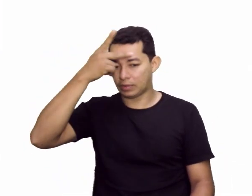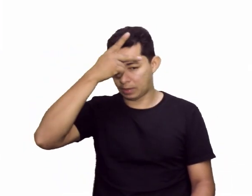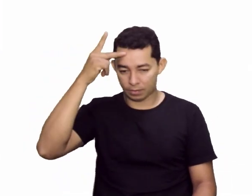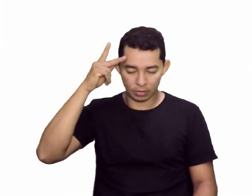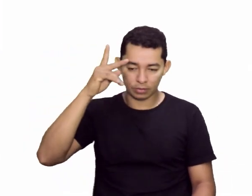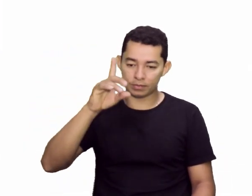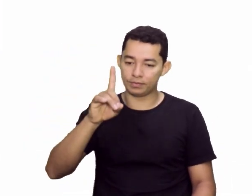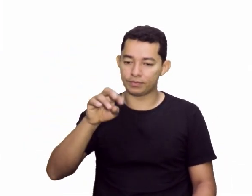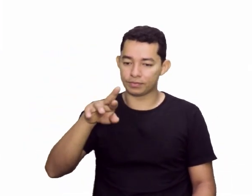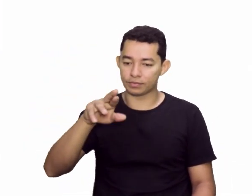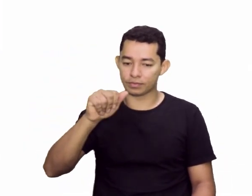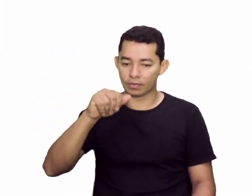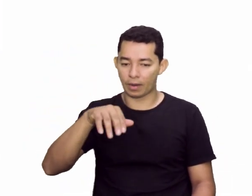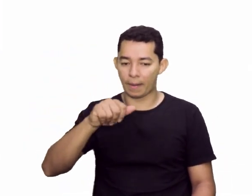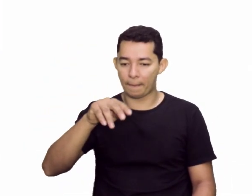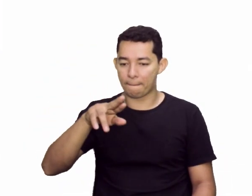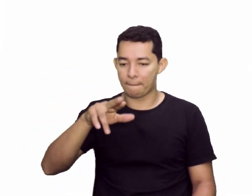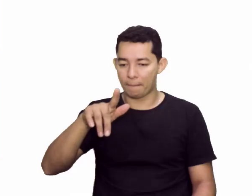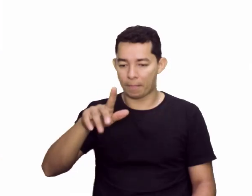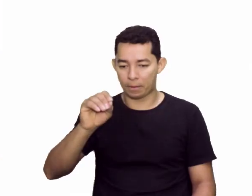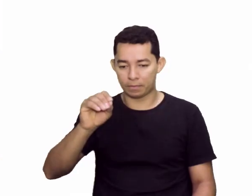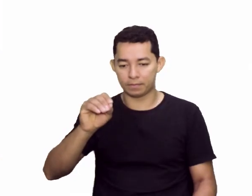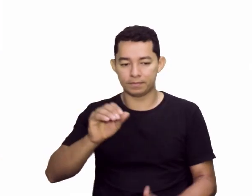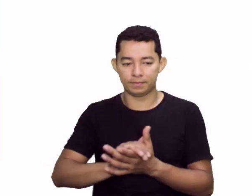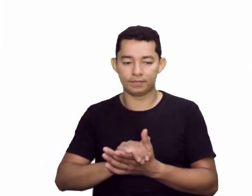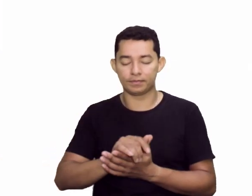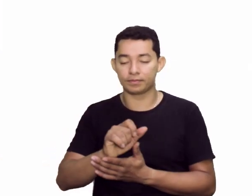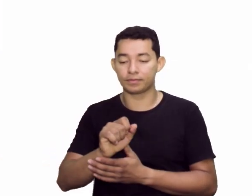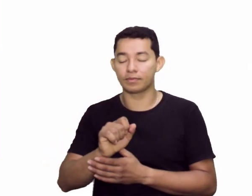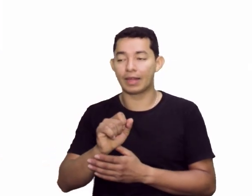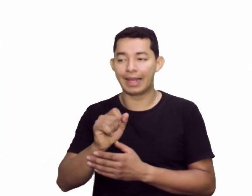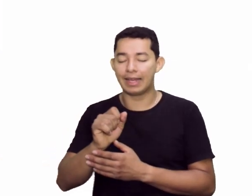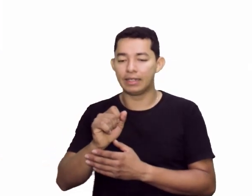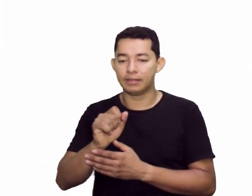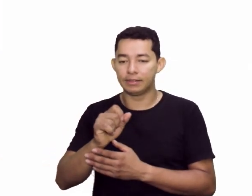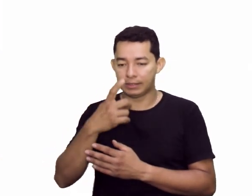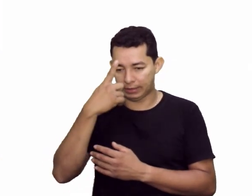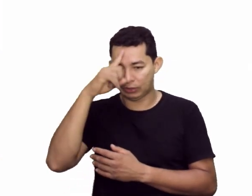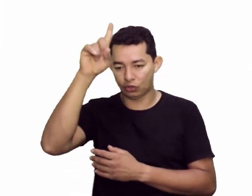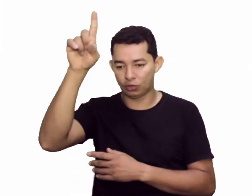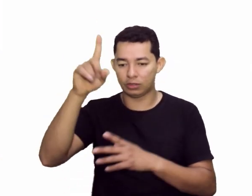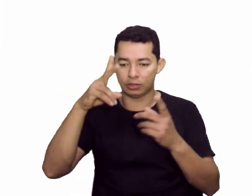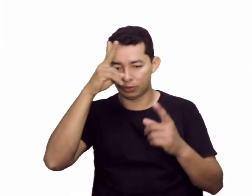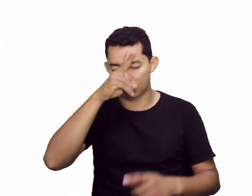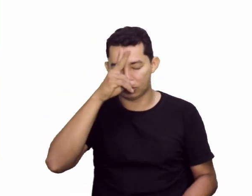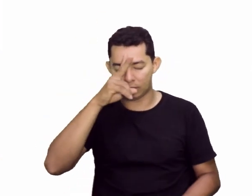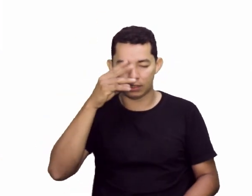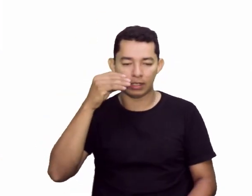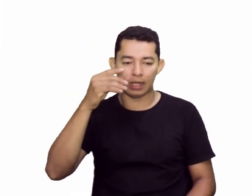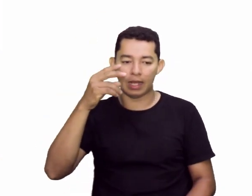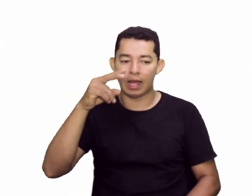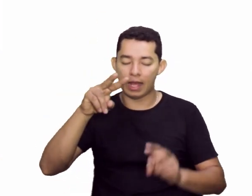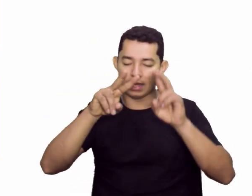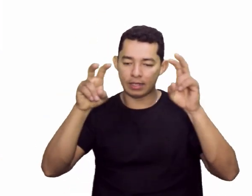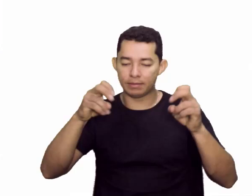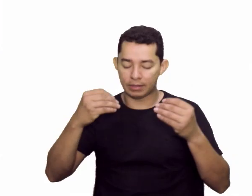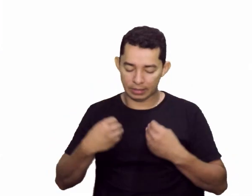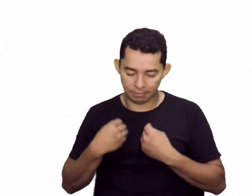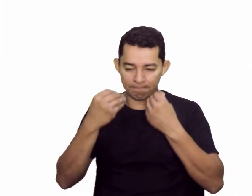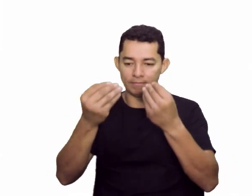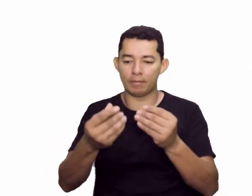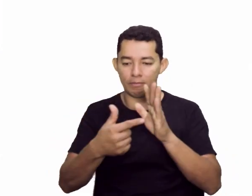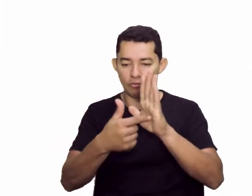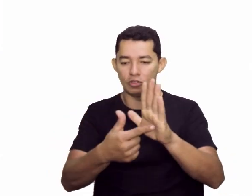né? A pessoa que fez a história, ou quem está conduzindo ali, deseja expor, ou sua